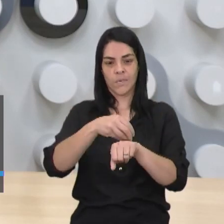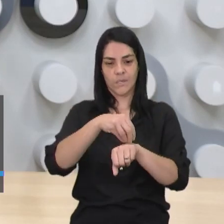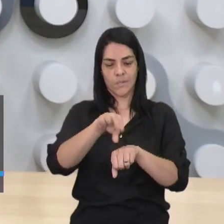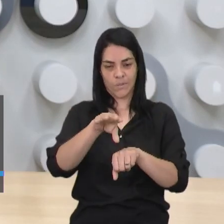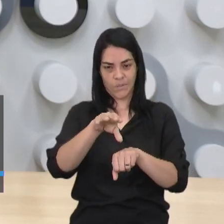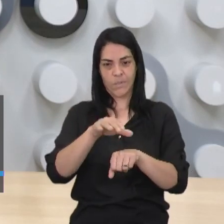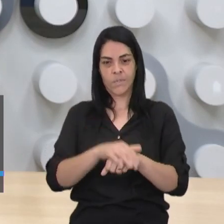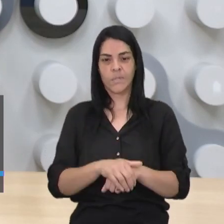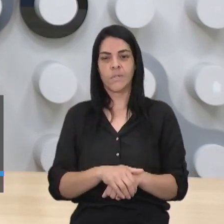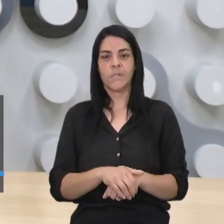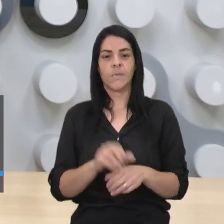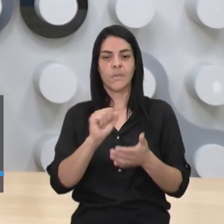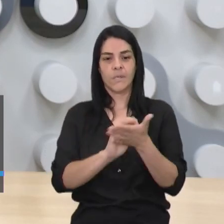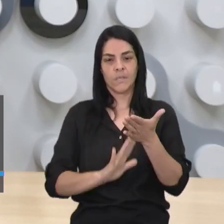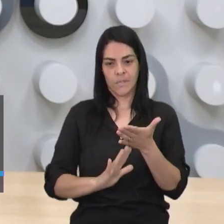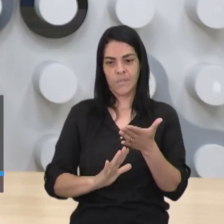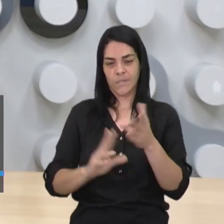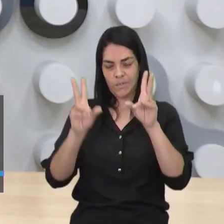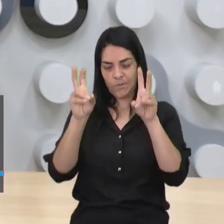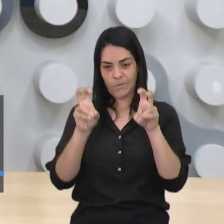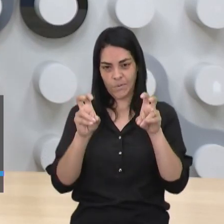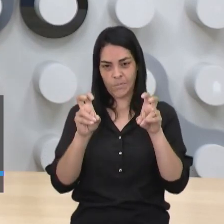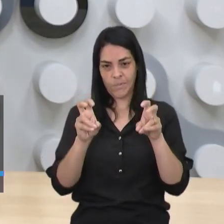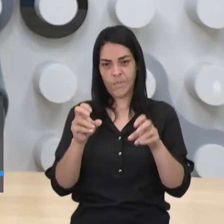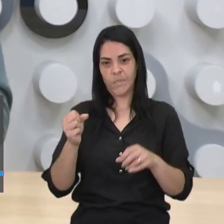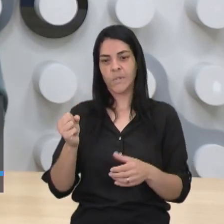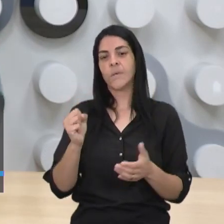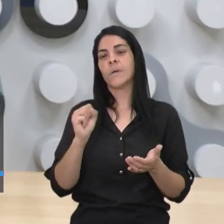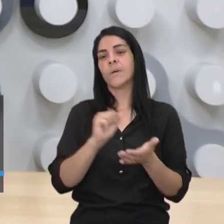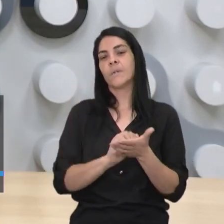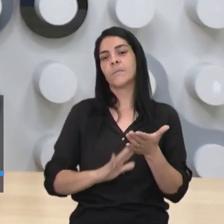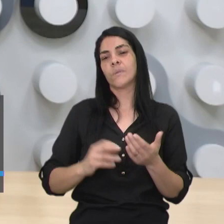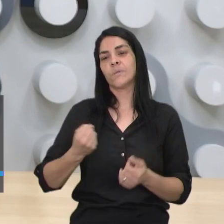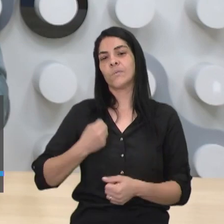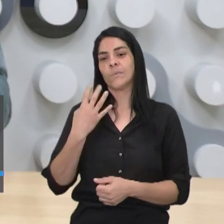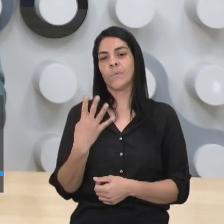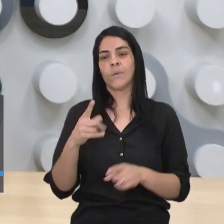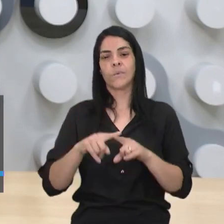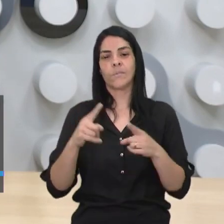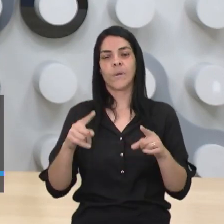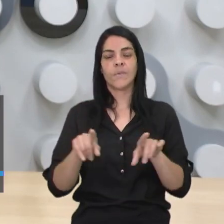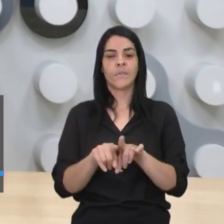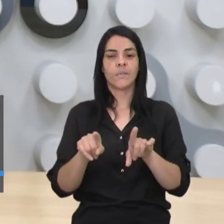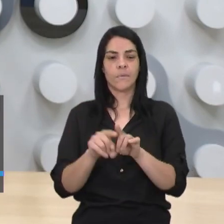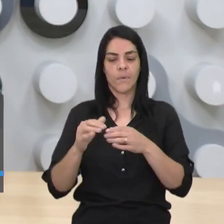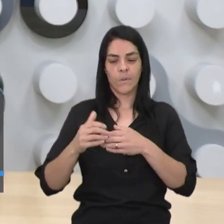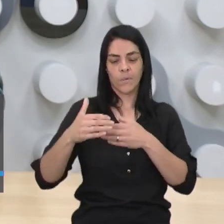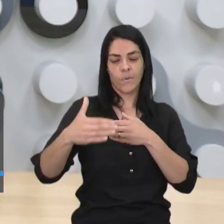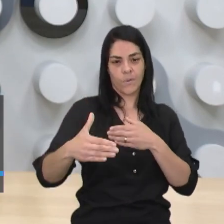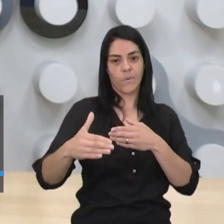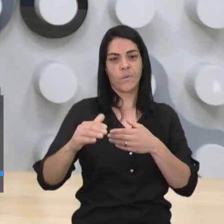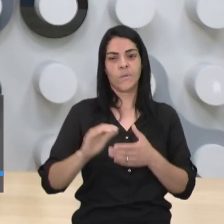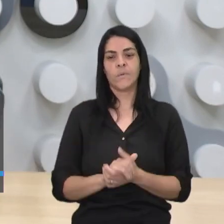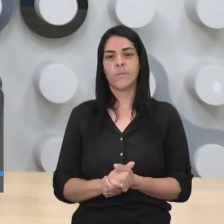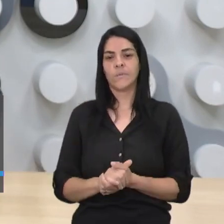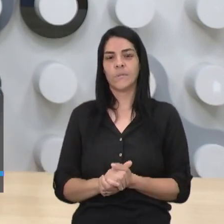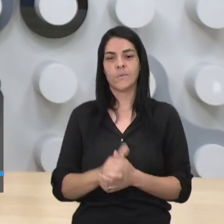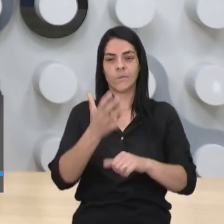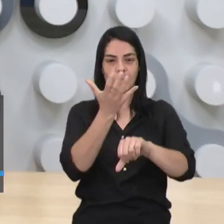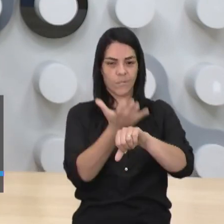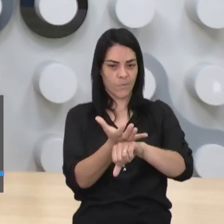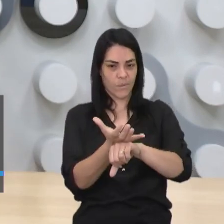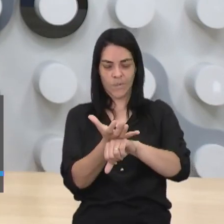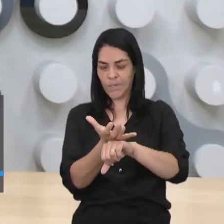sobre essa atividade. Não só sobre a atividade 4, mas você pode também estender isso para o componente como um